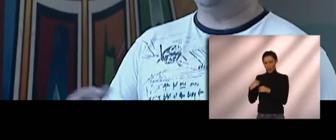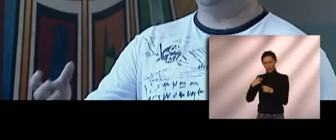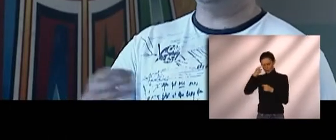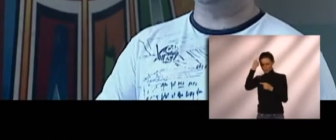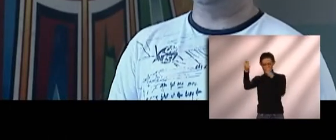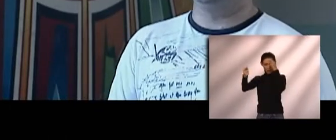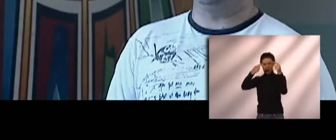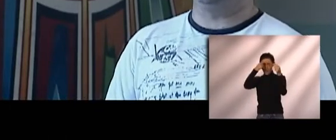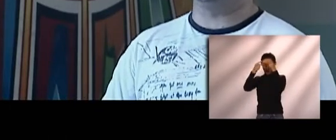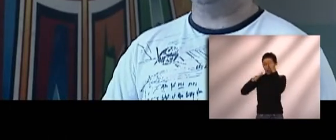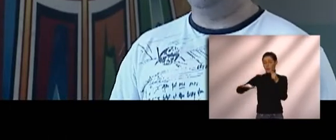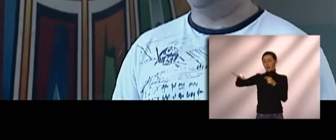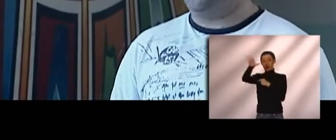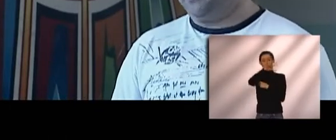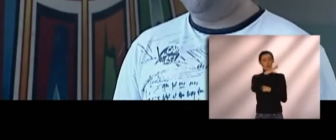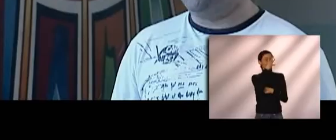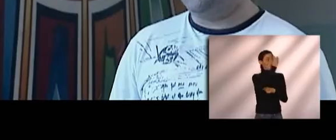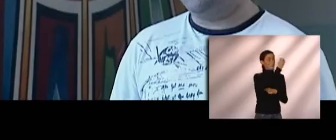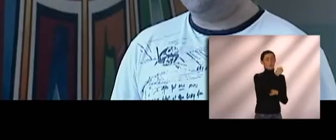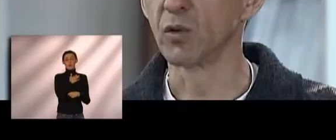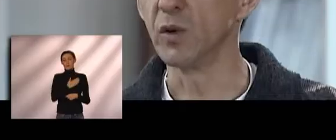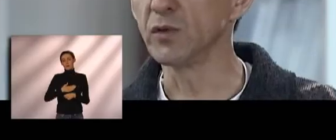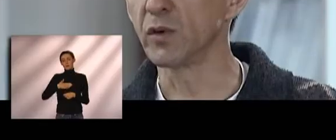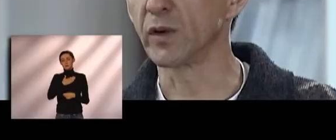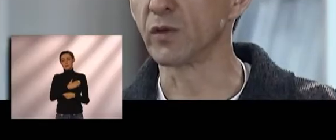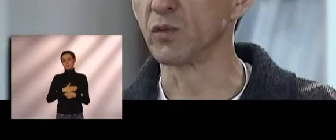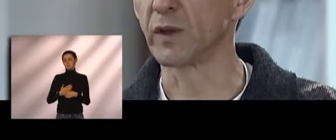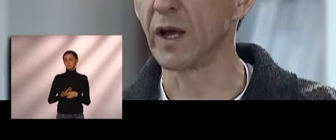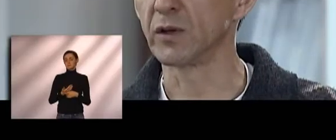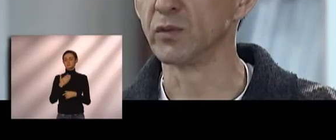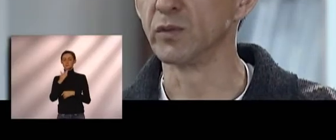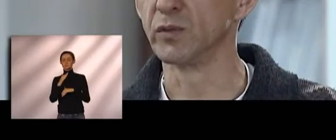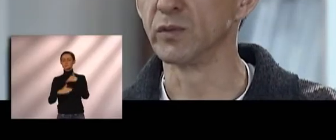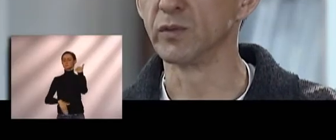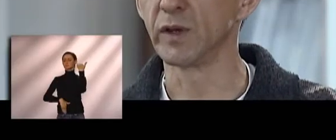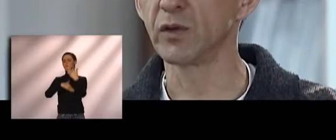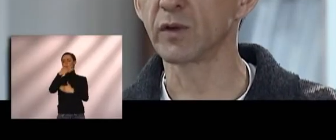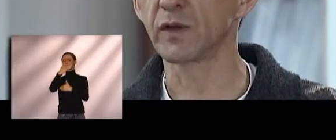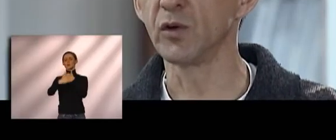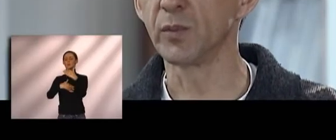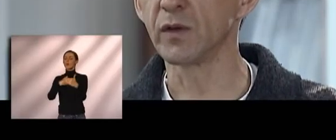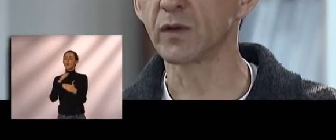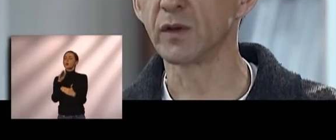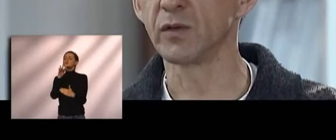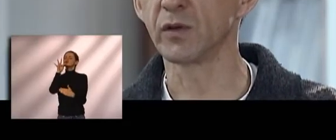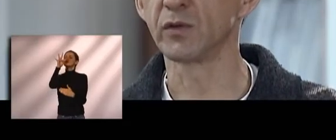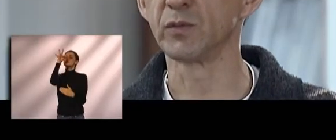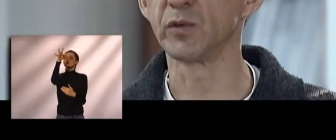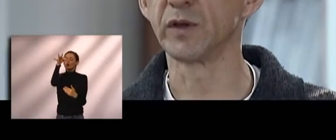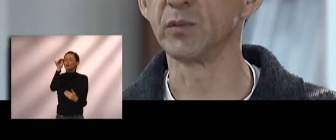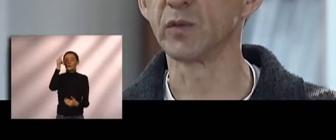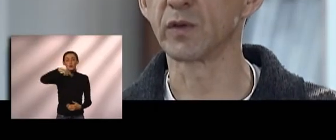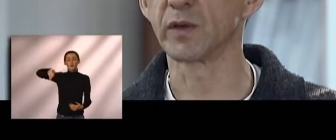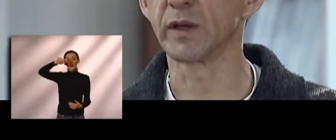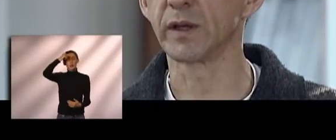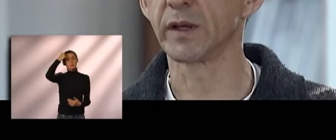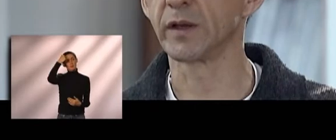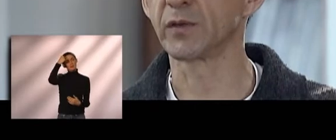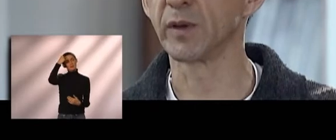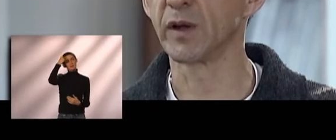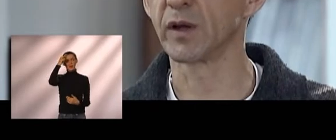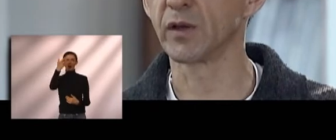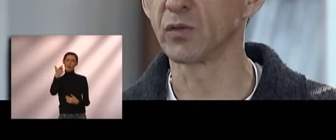mais garantias que nós temos que a nossa aula vai melhorar cada vez mais. Quanto ao resultado, na educação, eu penso que nós não podemos